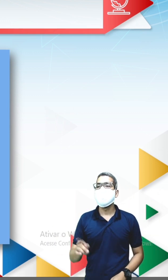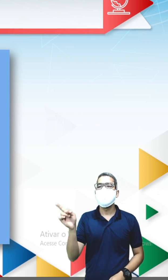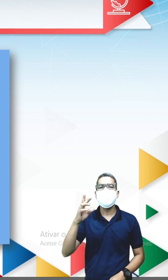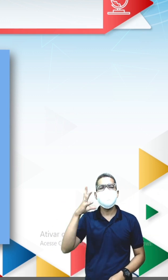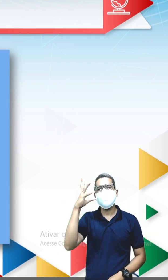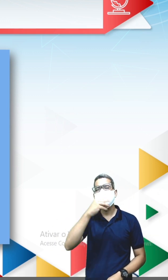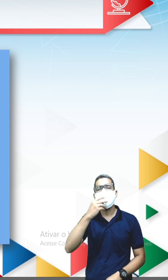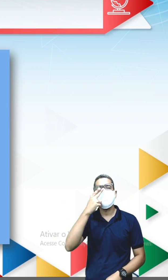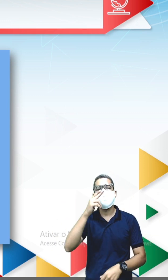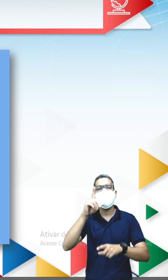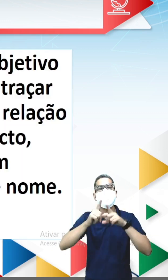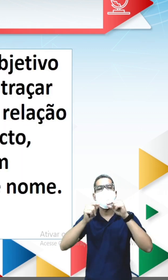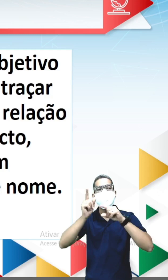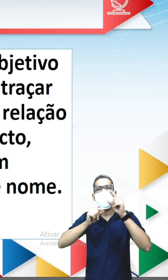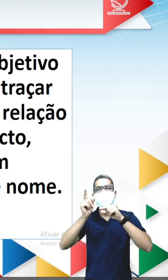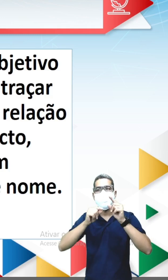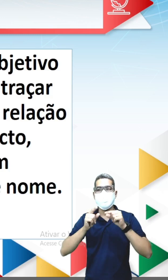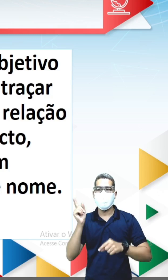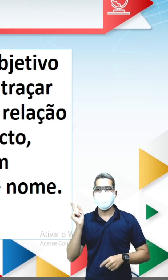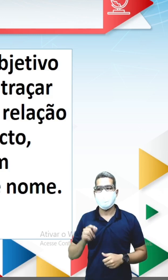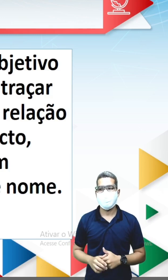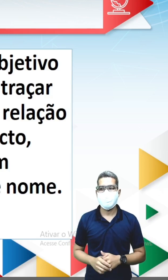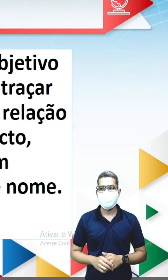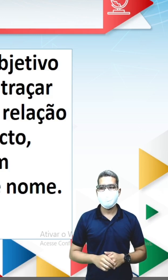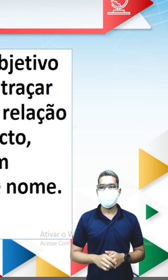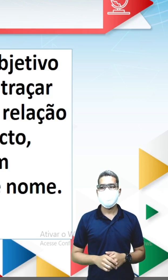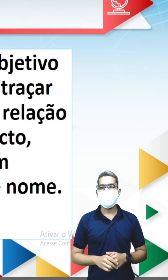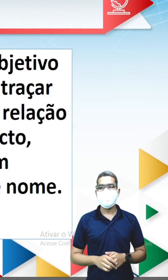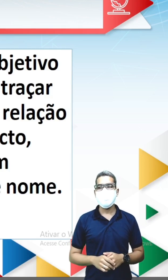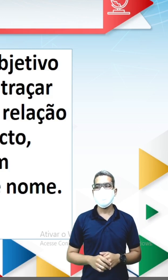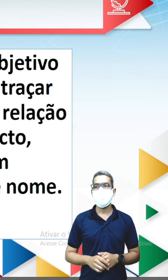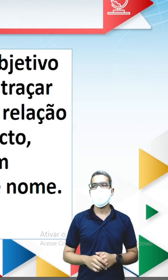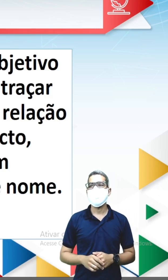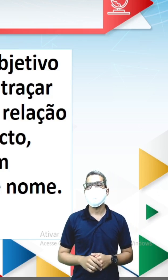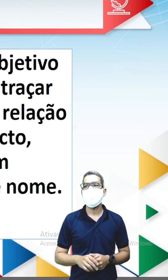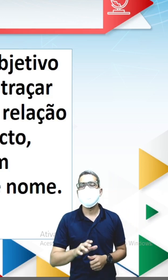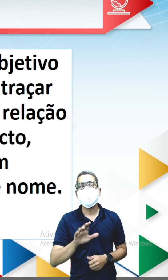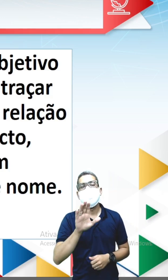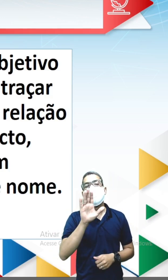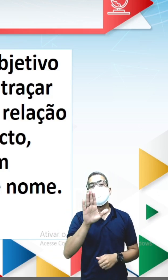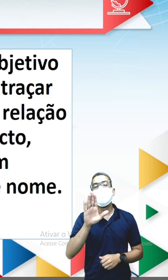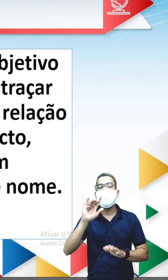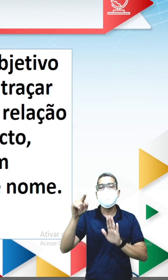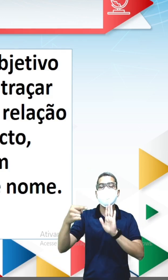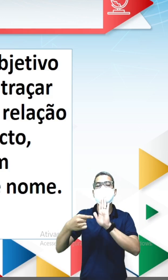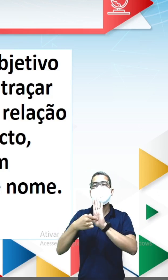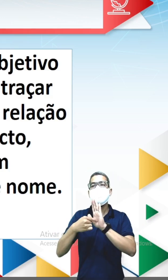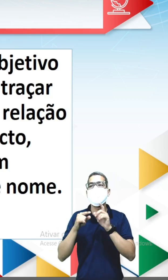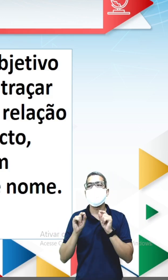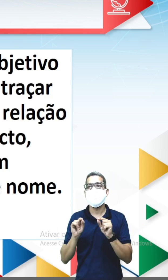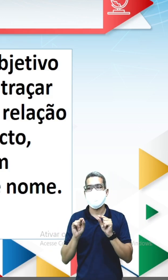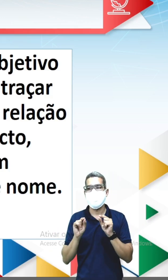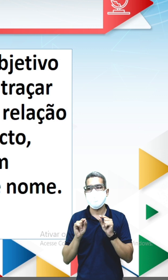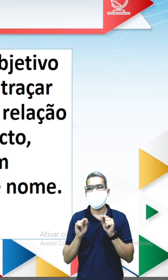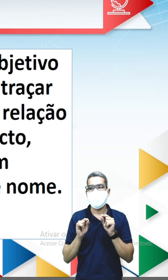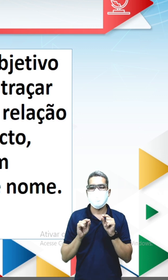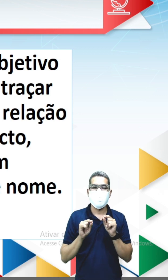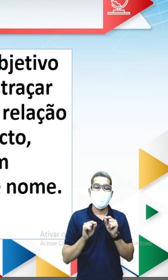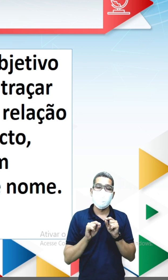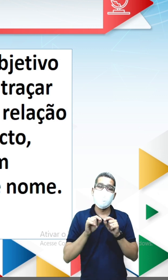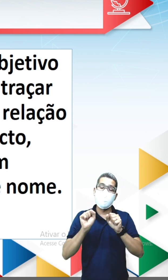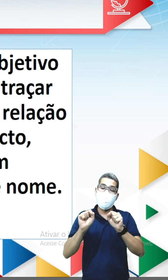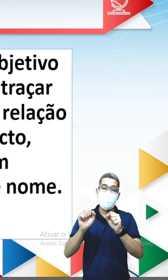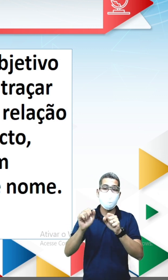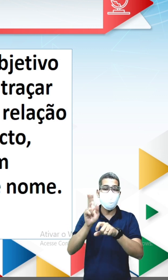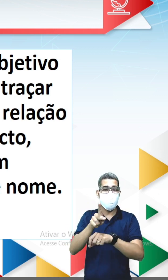3, 4 pontas. Pronto. Qual é o objetivo, prof? A rosa dos ventos. Vocês perguntam ao professor de